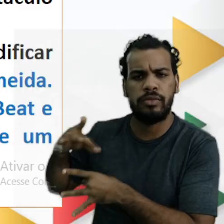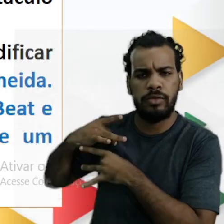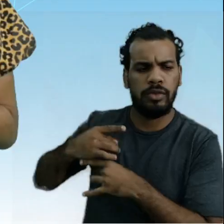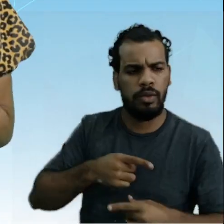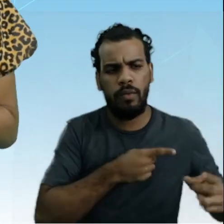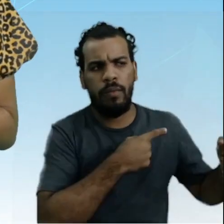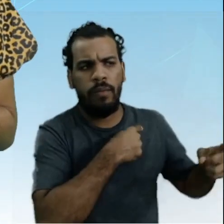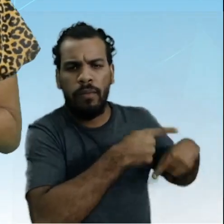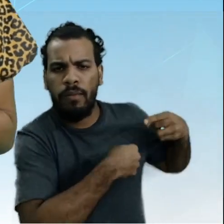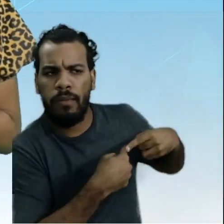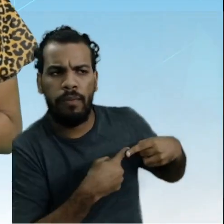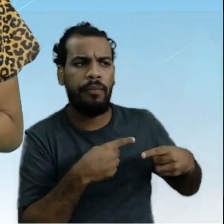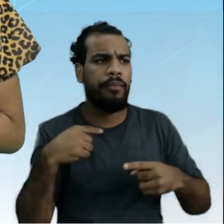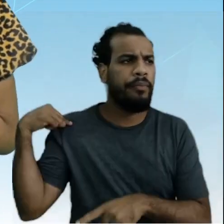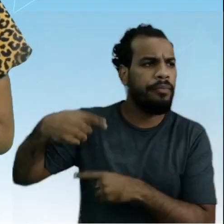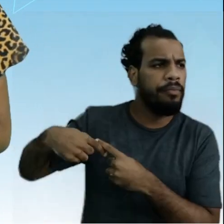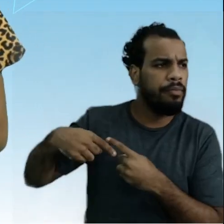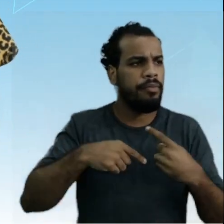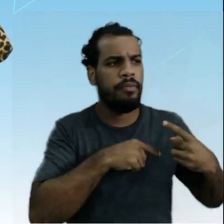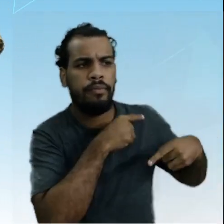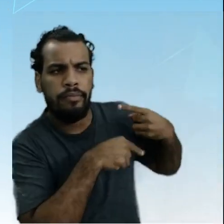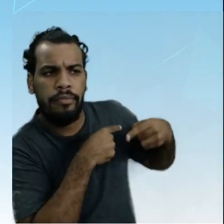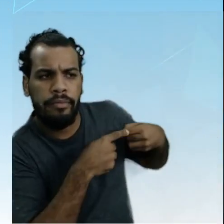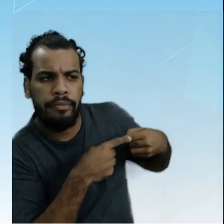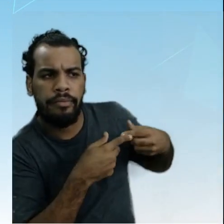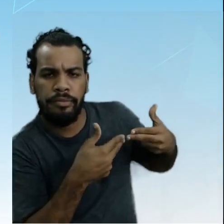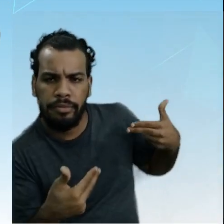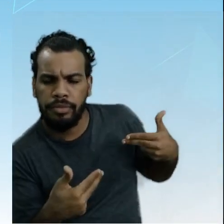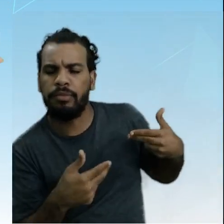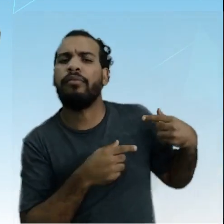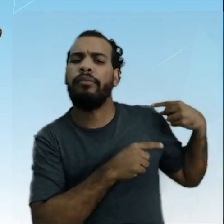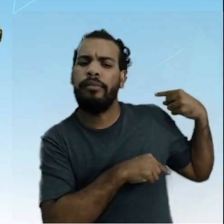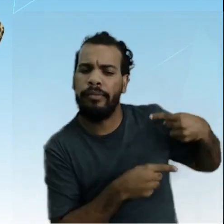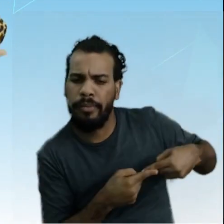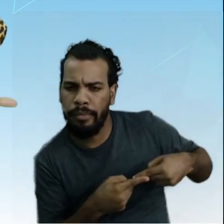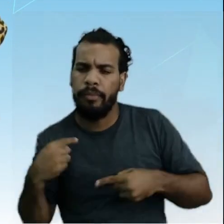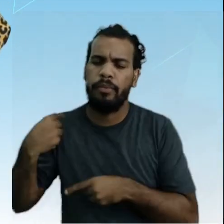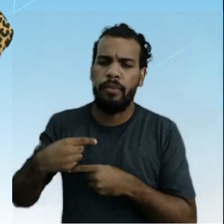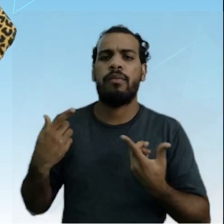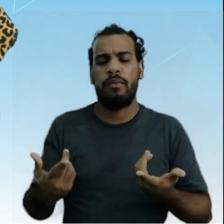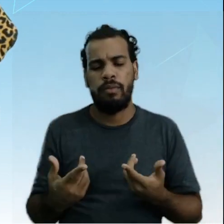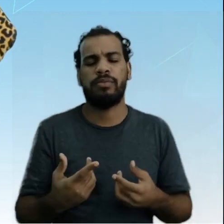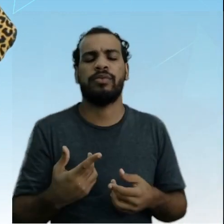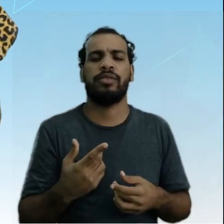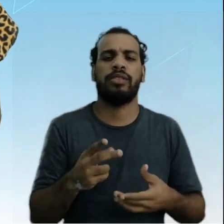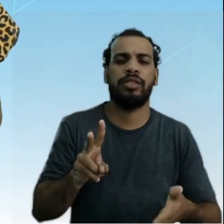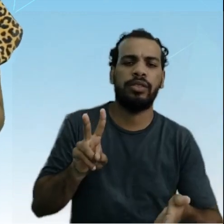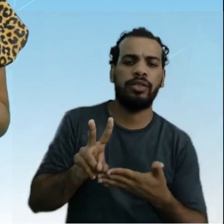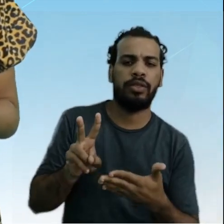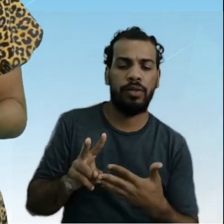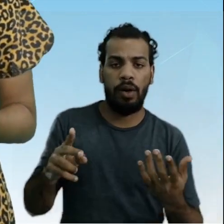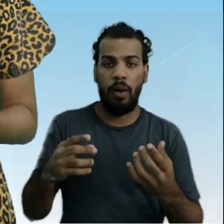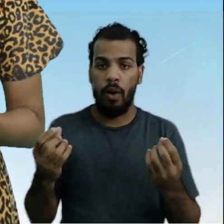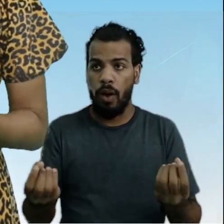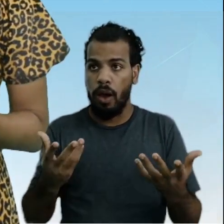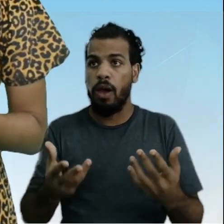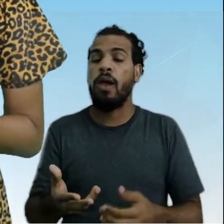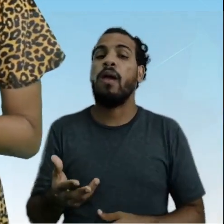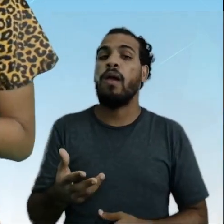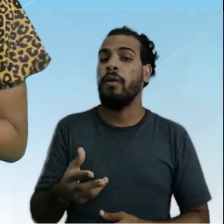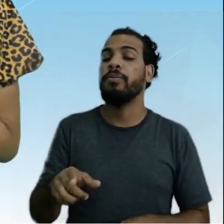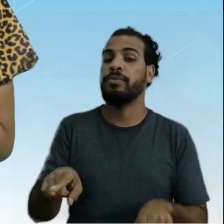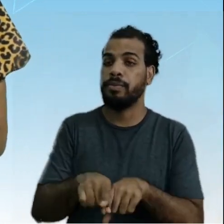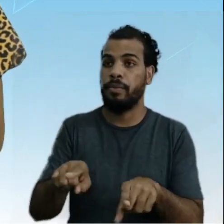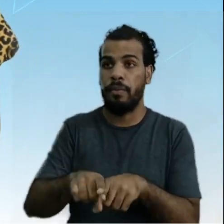isso? indígena e de matrizes africanas que existe durante a produção das letras da música do Cordel do Fogo Cantado. E também